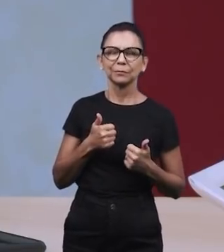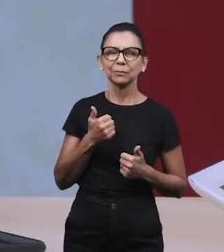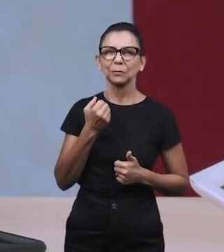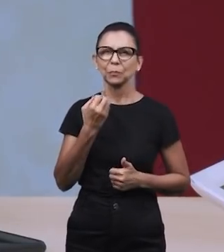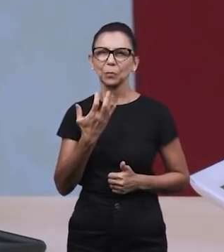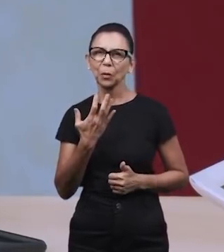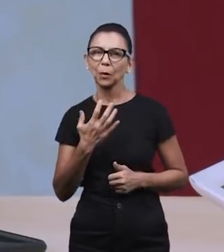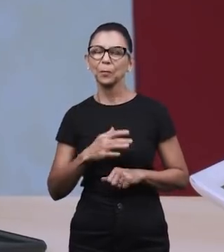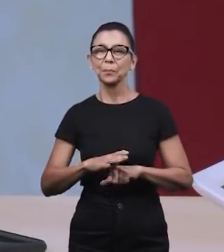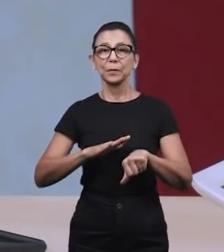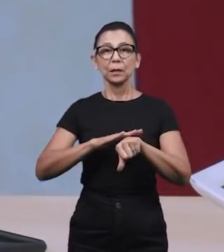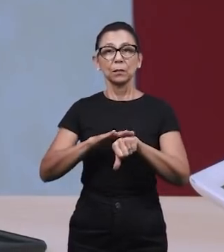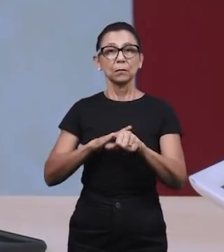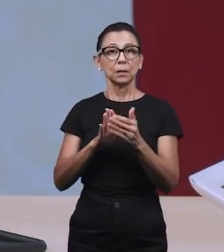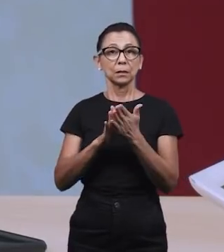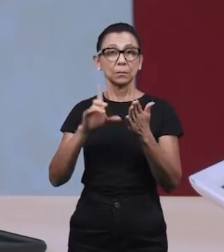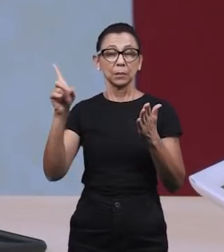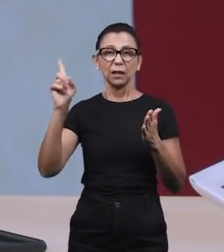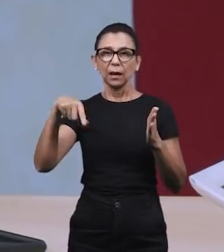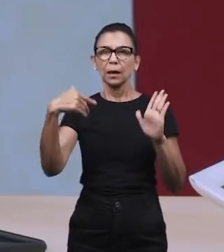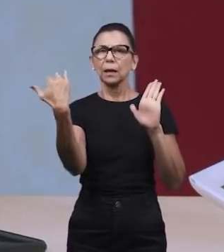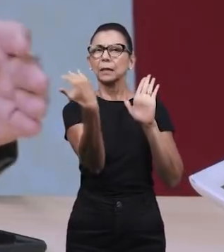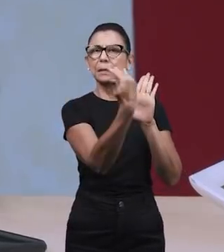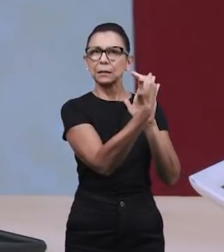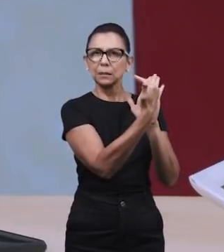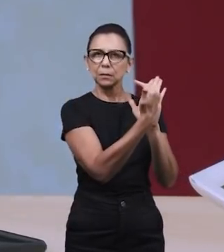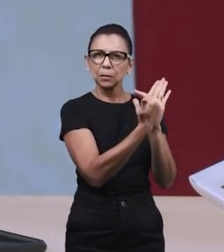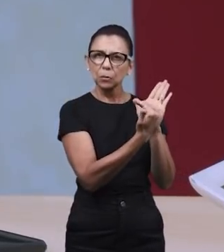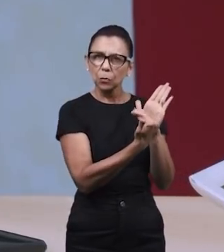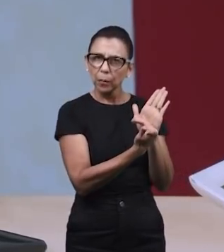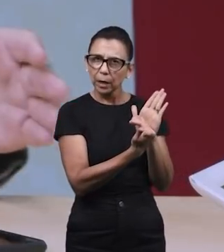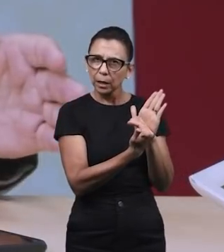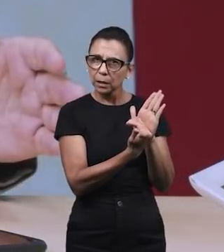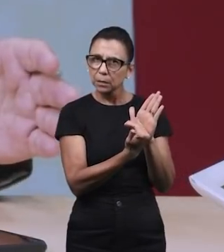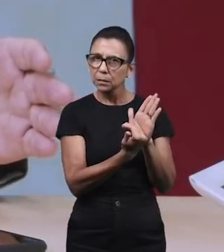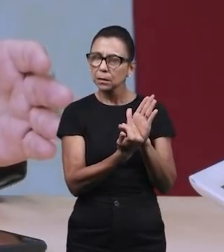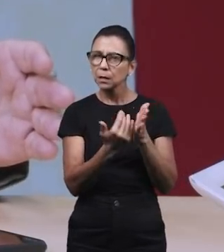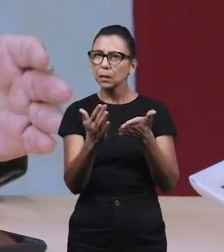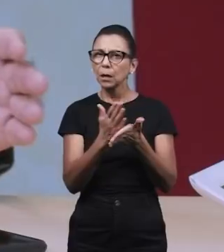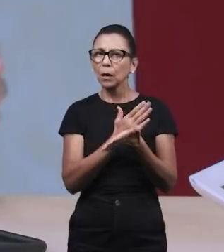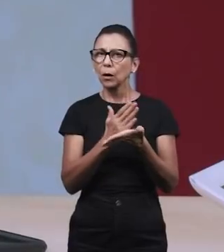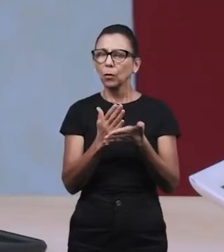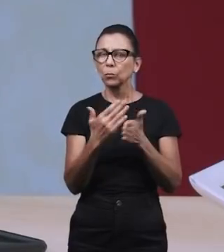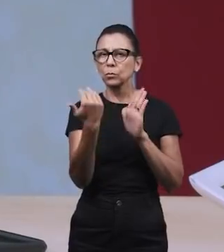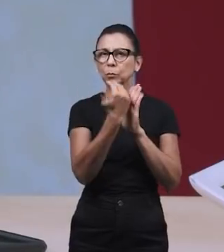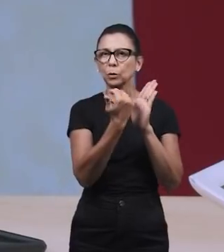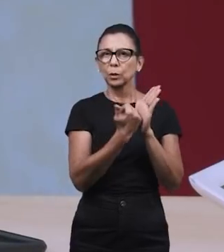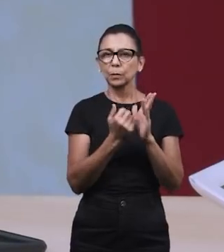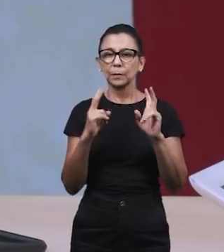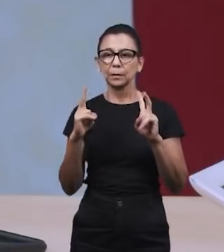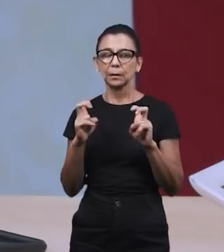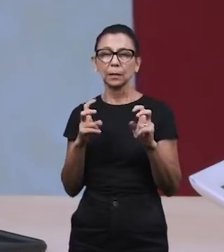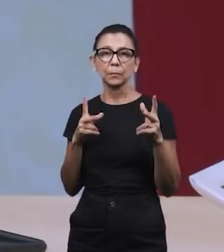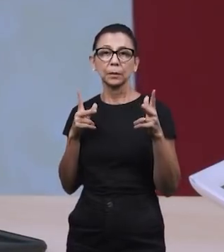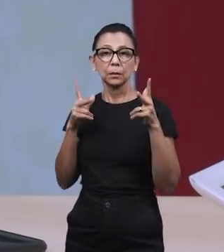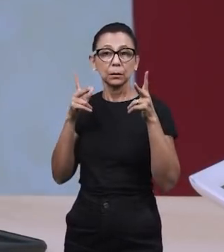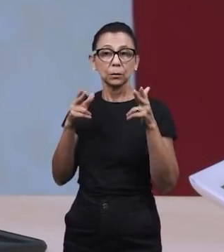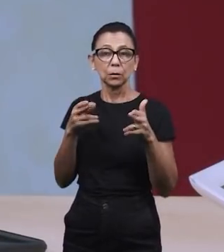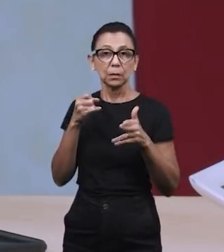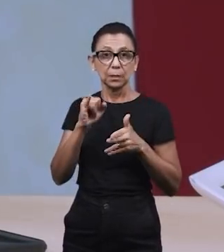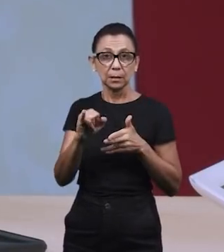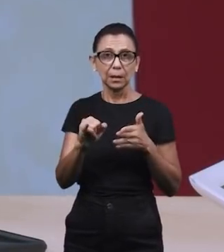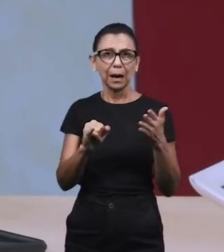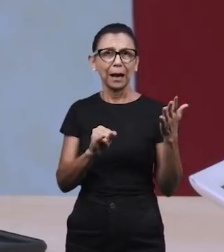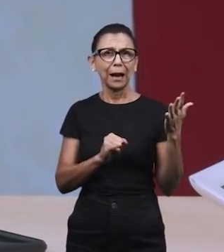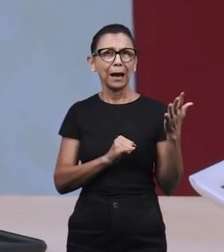nós sempre trabalhamos no Conversas Bíblicas com uma sequência, ou seja, alguns programas sobre o mesmo tema. E se você perdeu um